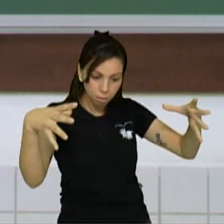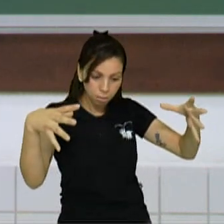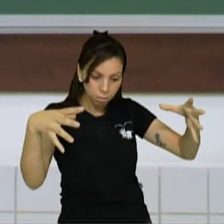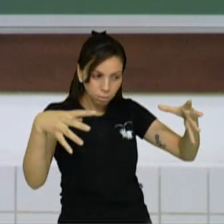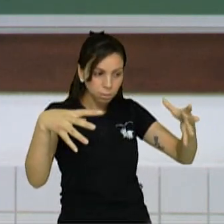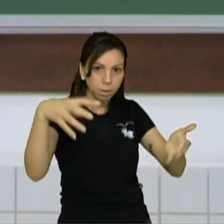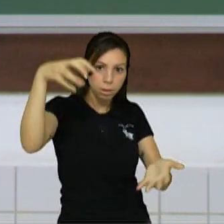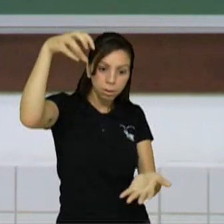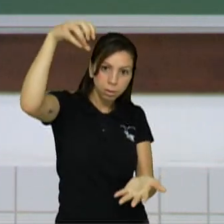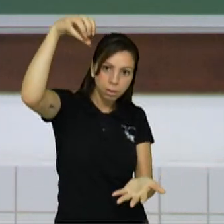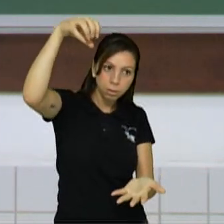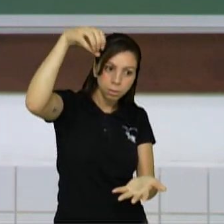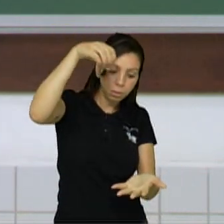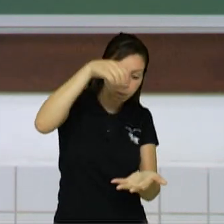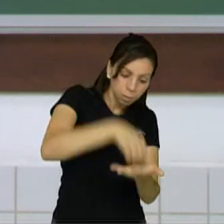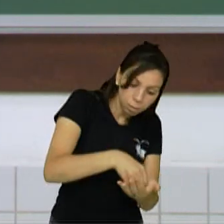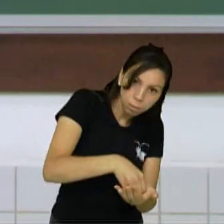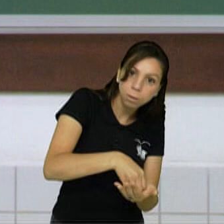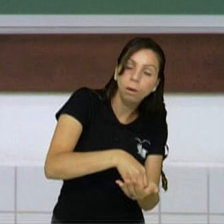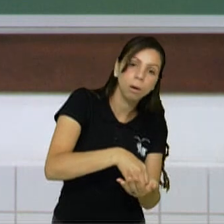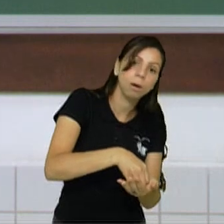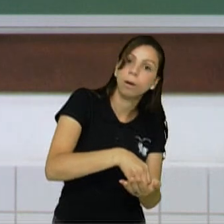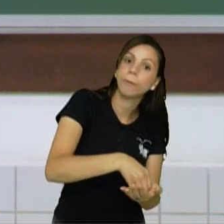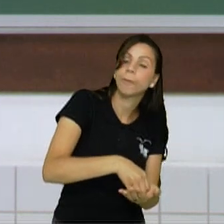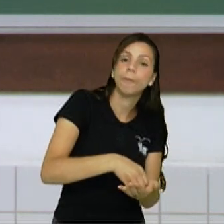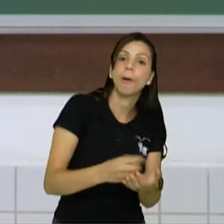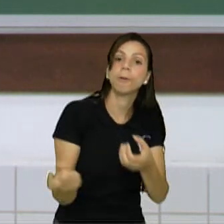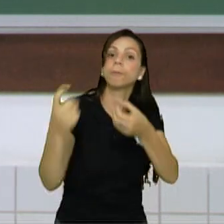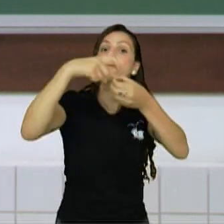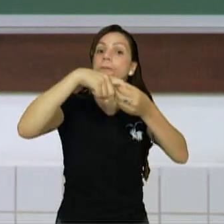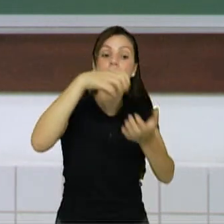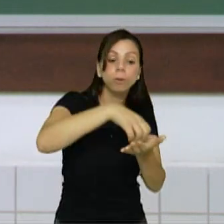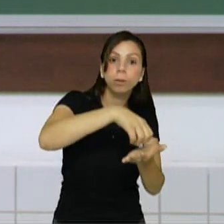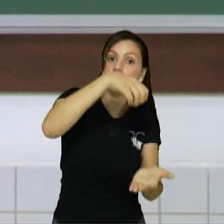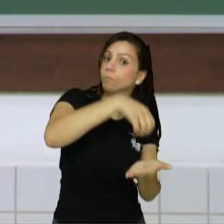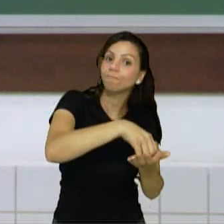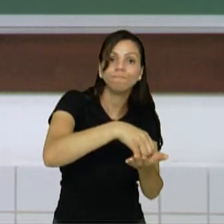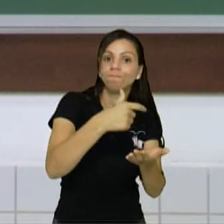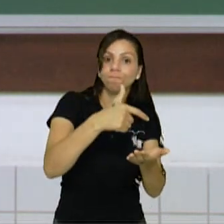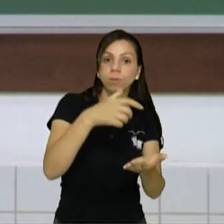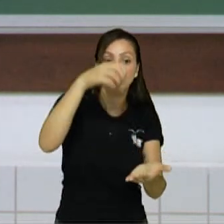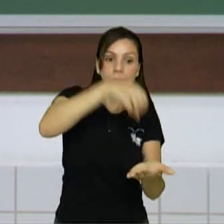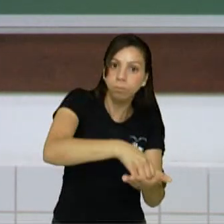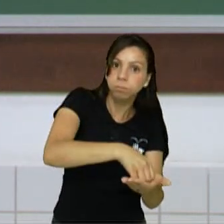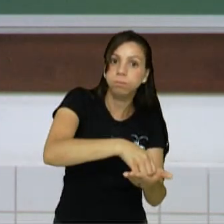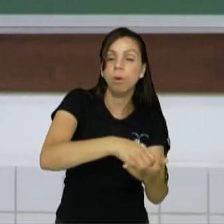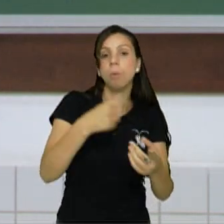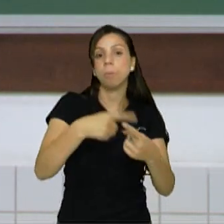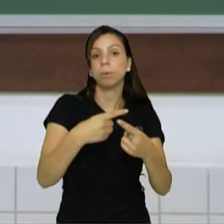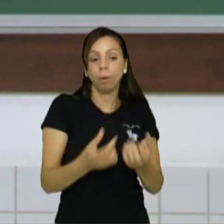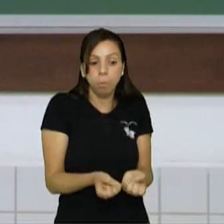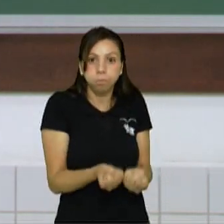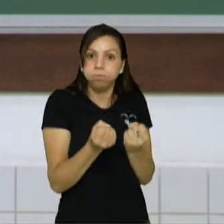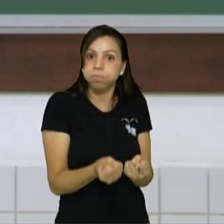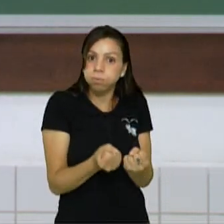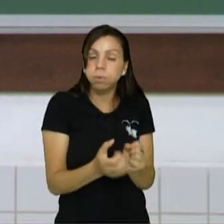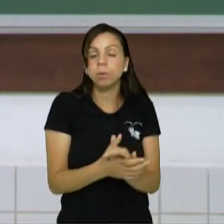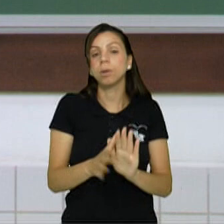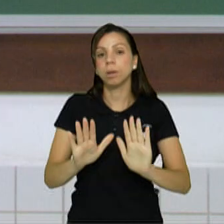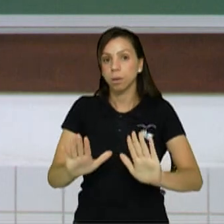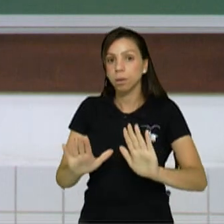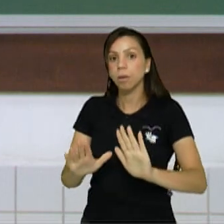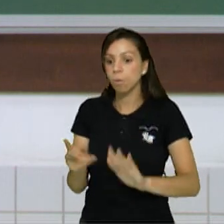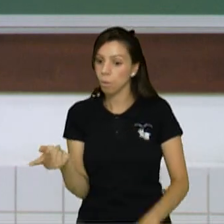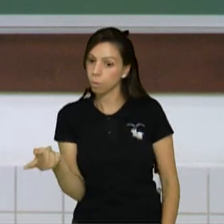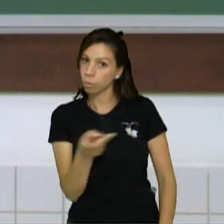sistema vai ocorrer a colisão, mas a bola de chumbo ela não retorna tanto. Então, repare bem, o mesmo evento